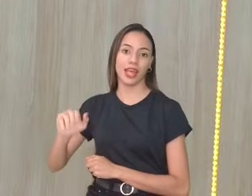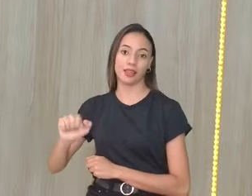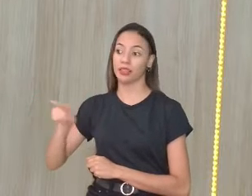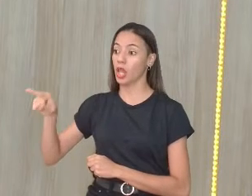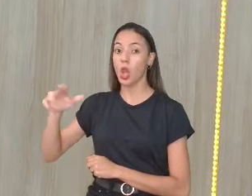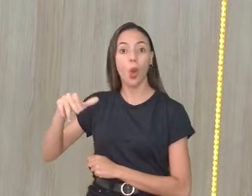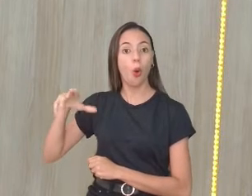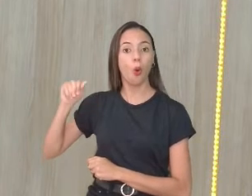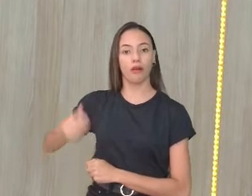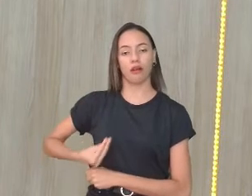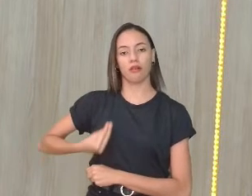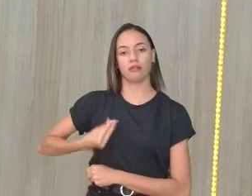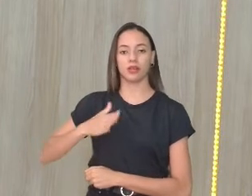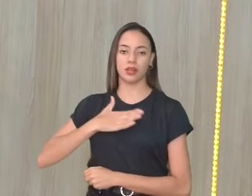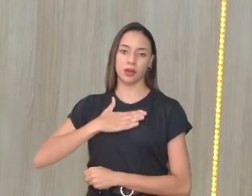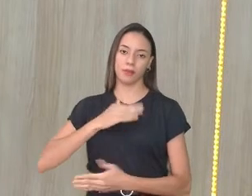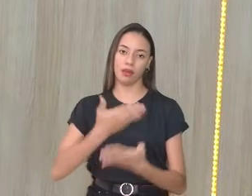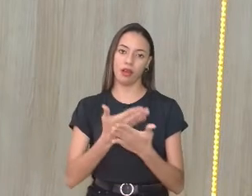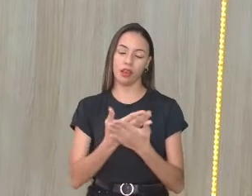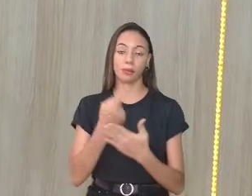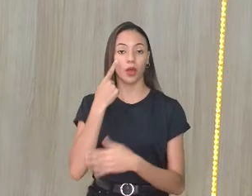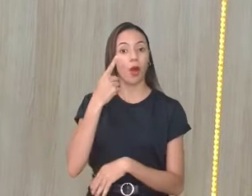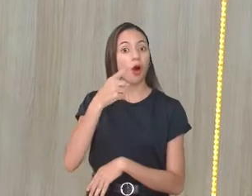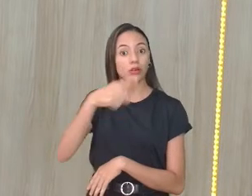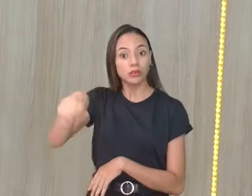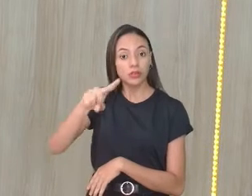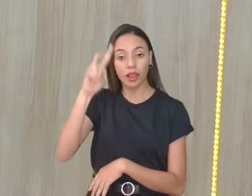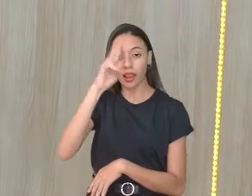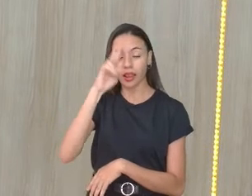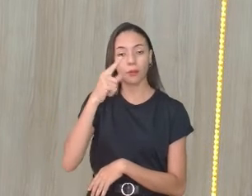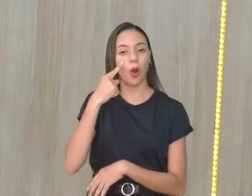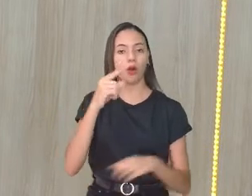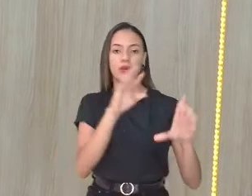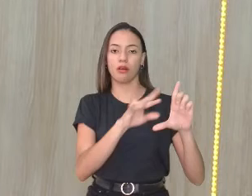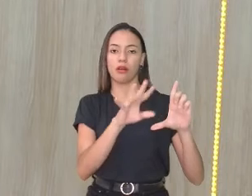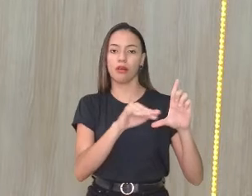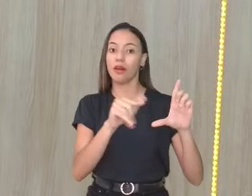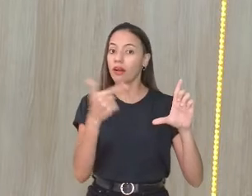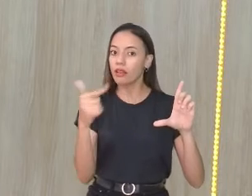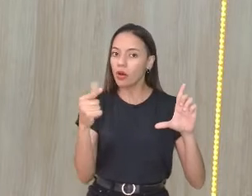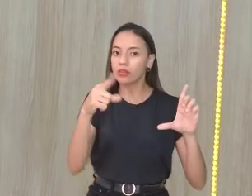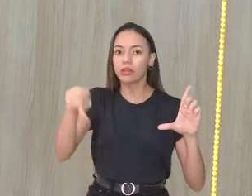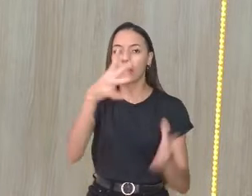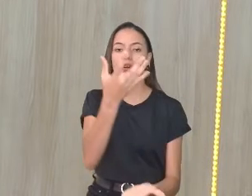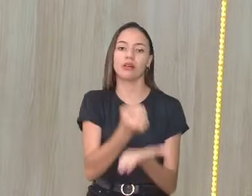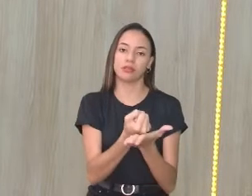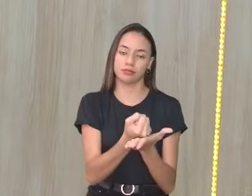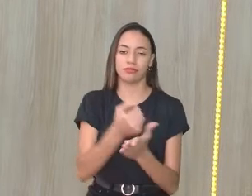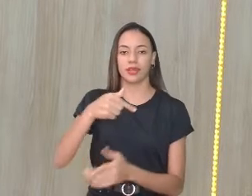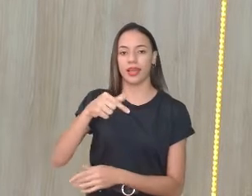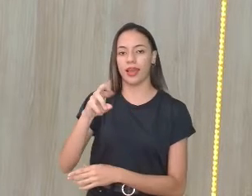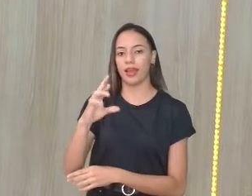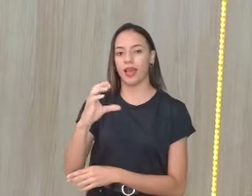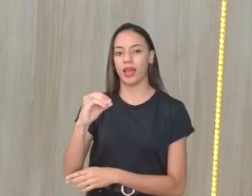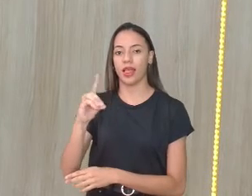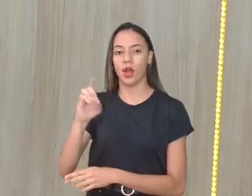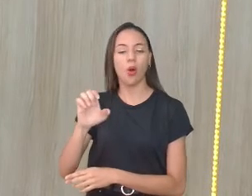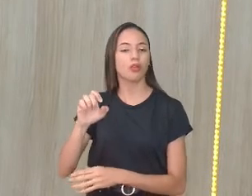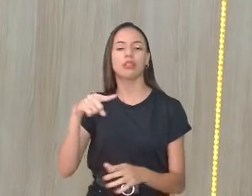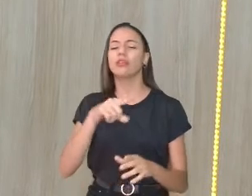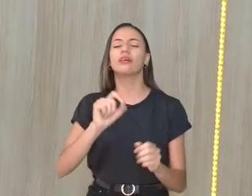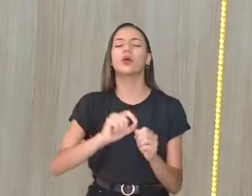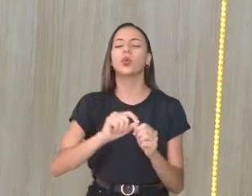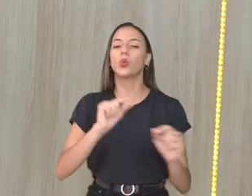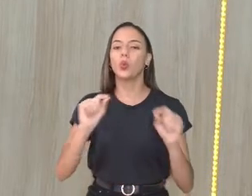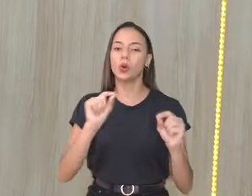aula. Lembre-se sempre que se você ainda não tem o QR Code, baixa esse QR Code aí, gente, para olhar as